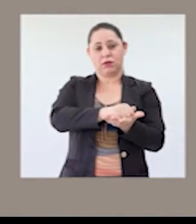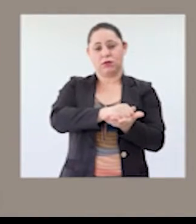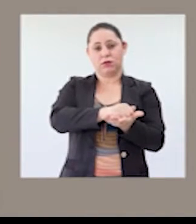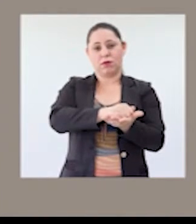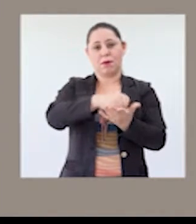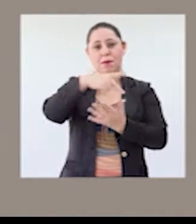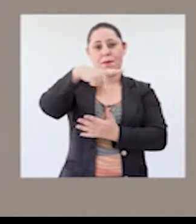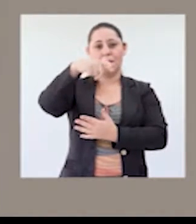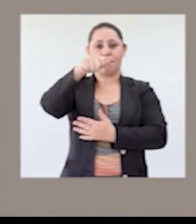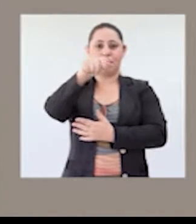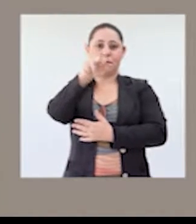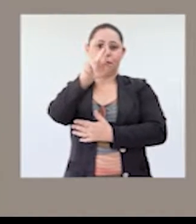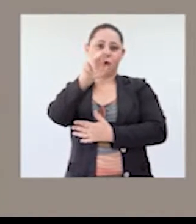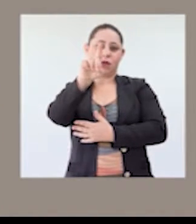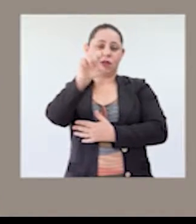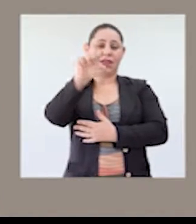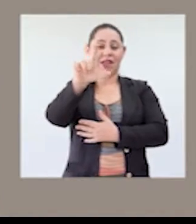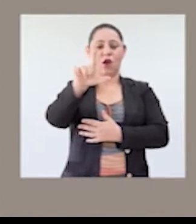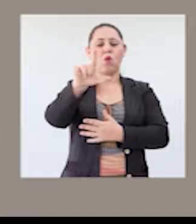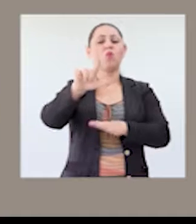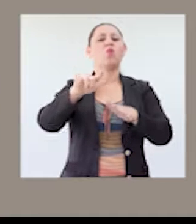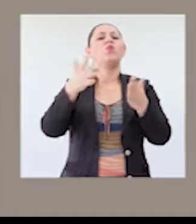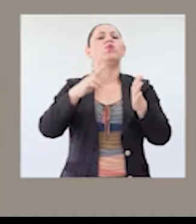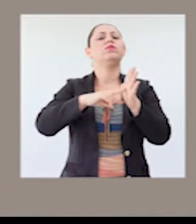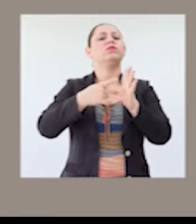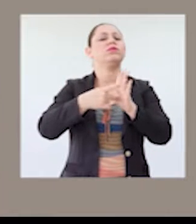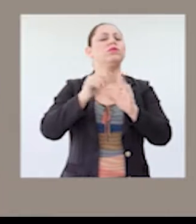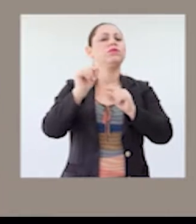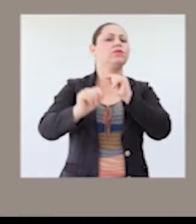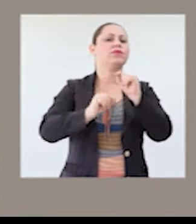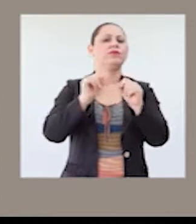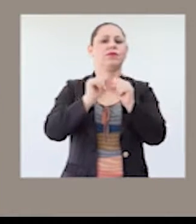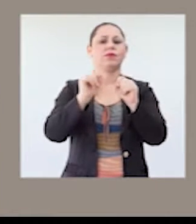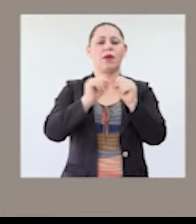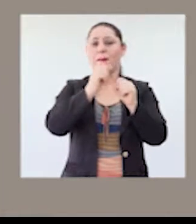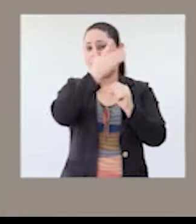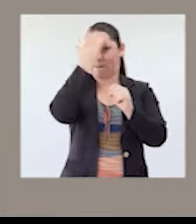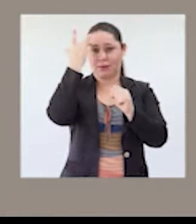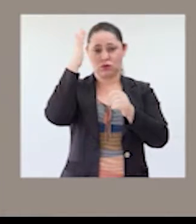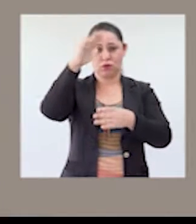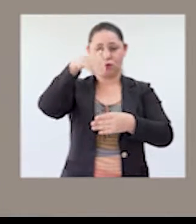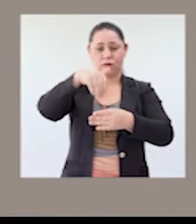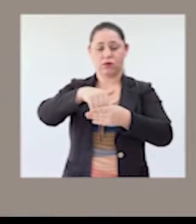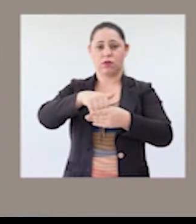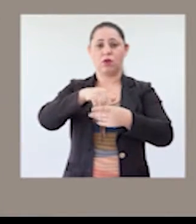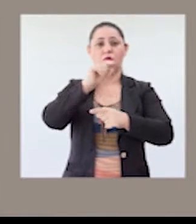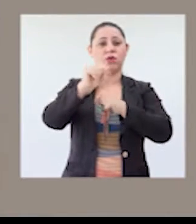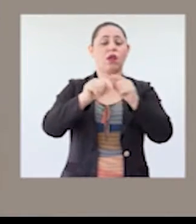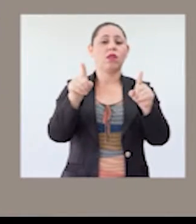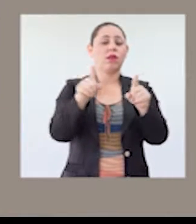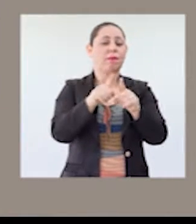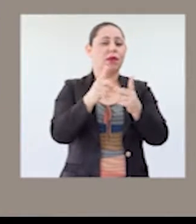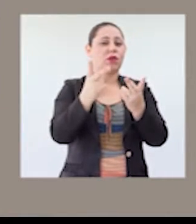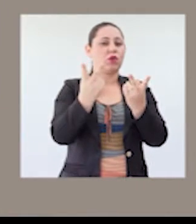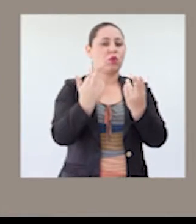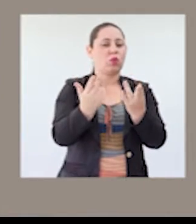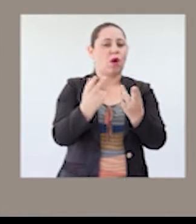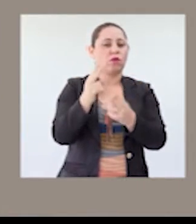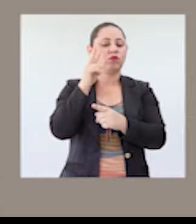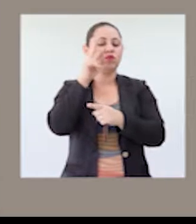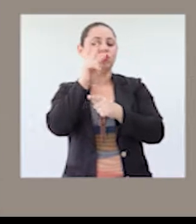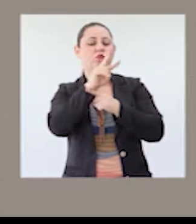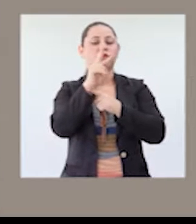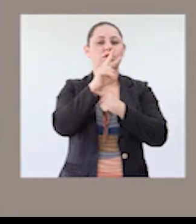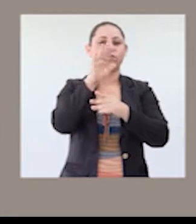denominado Pardal, cuja finalidade específica é permitir que o eleitor ele se torne também um fiscal do